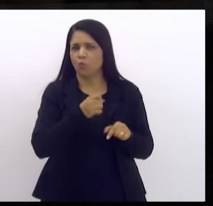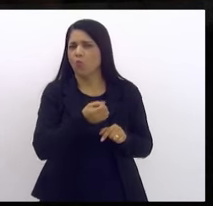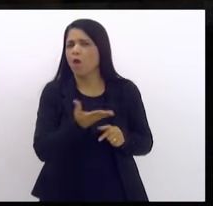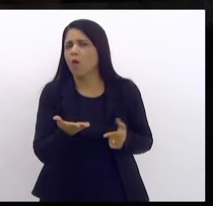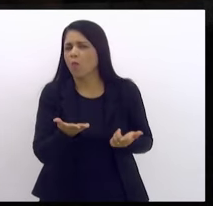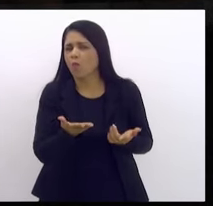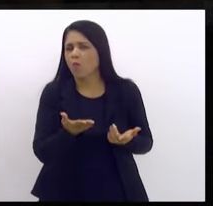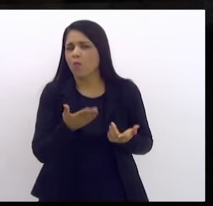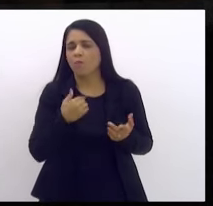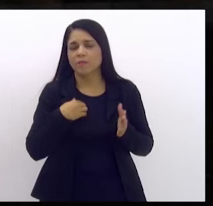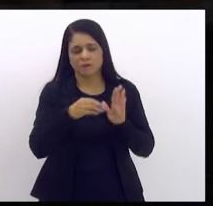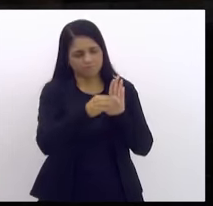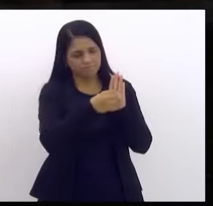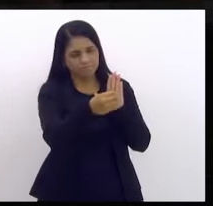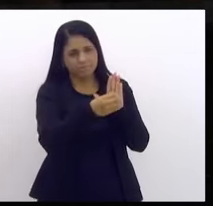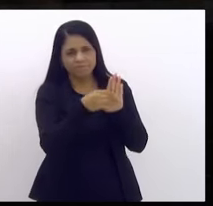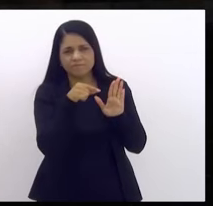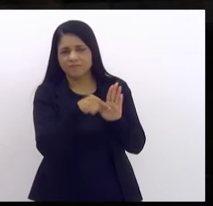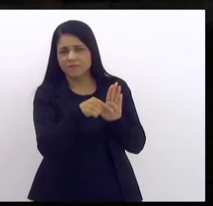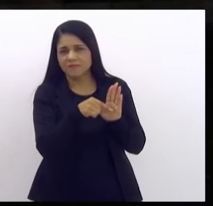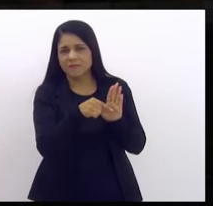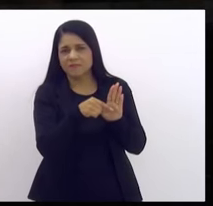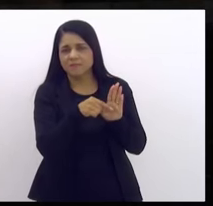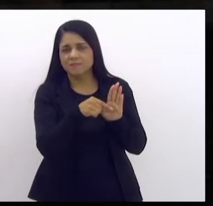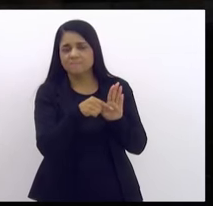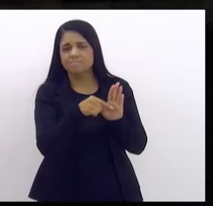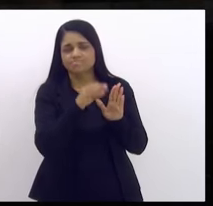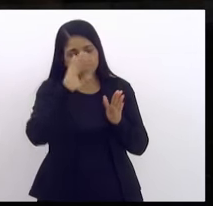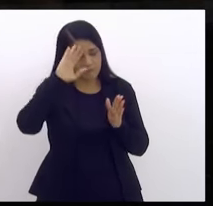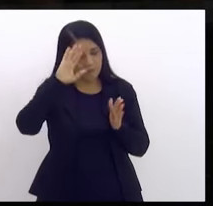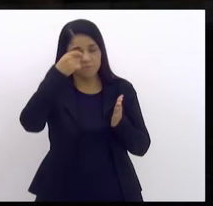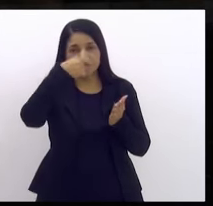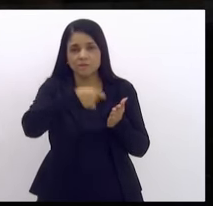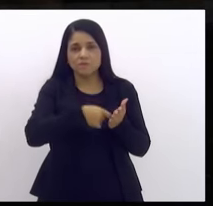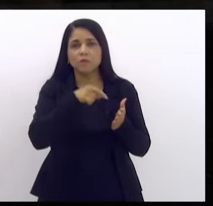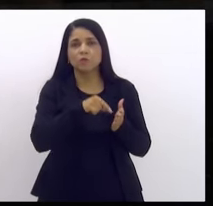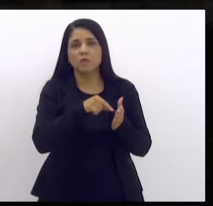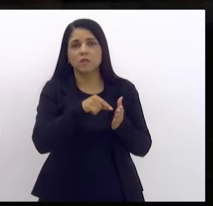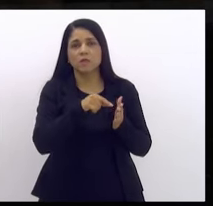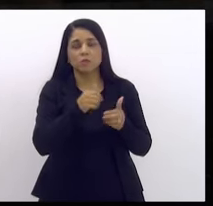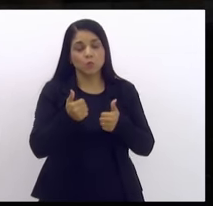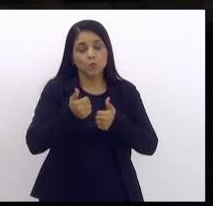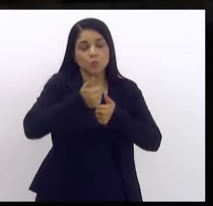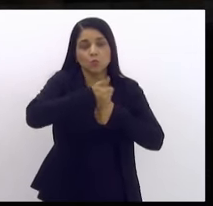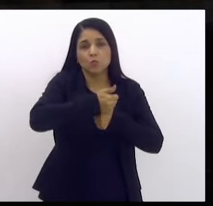na emenda o elenco de subordinações da mesma.